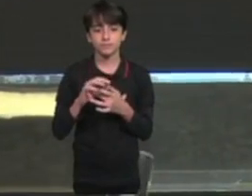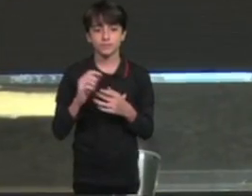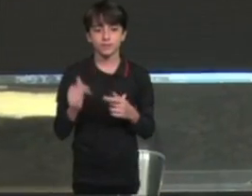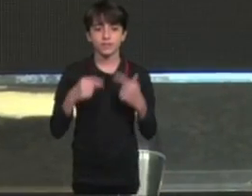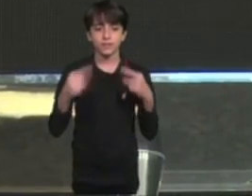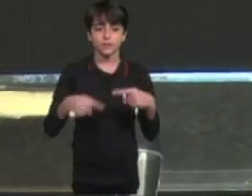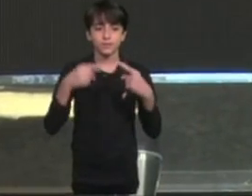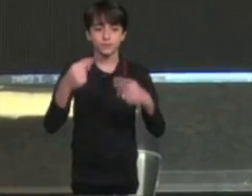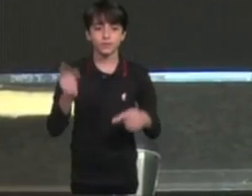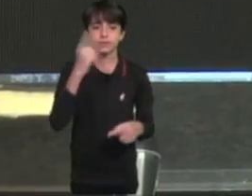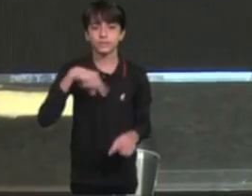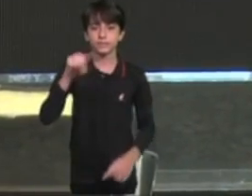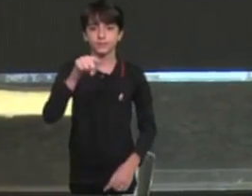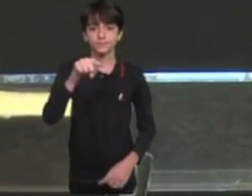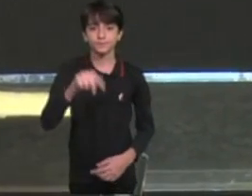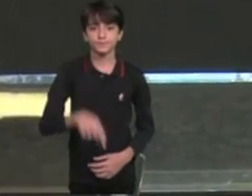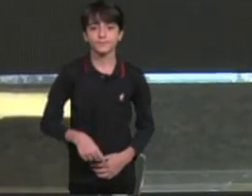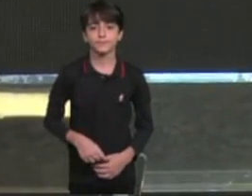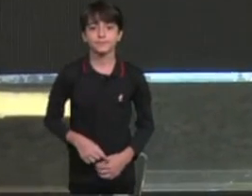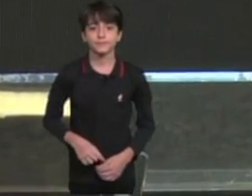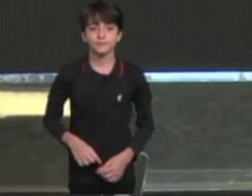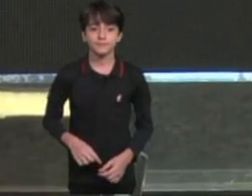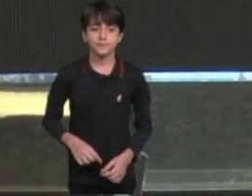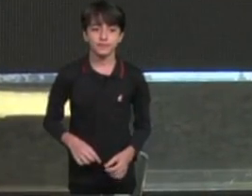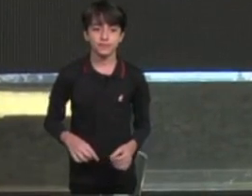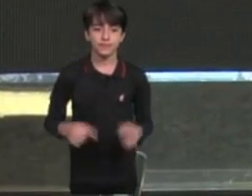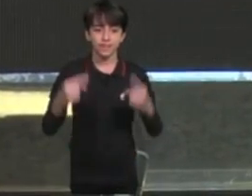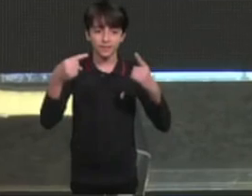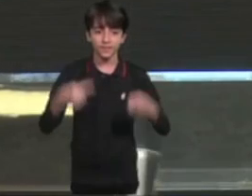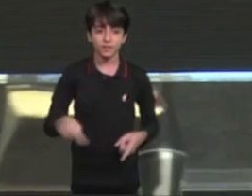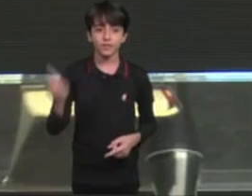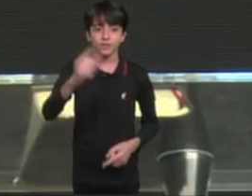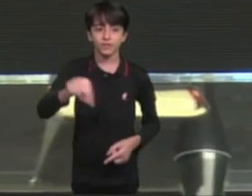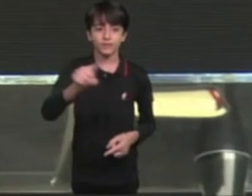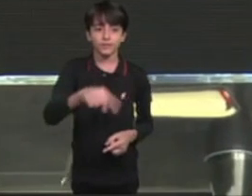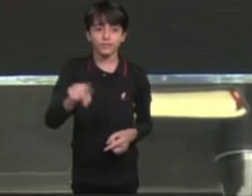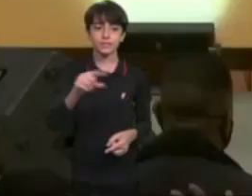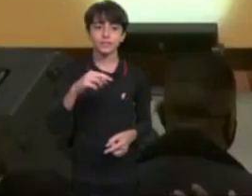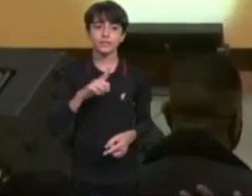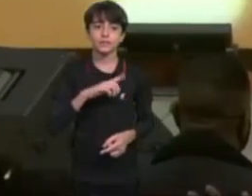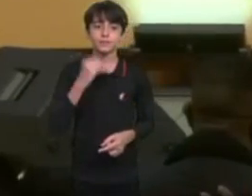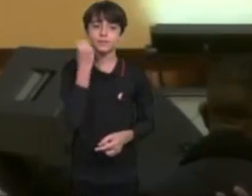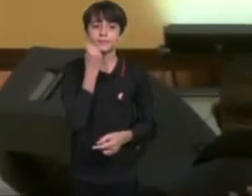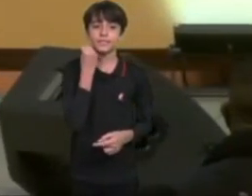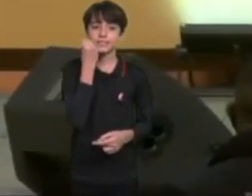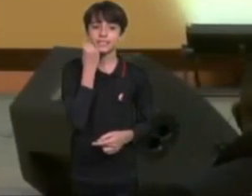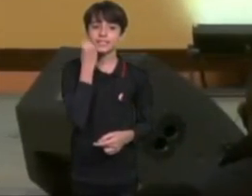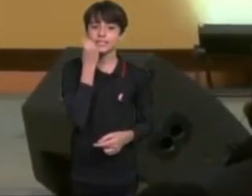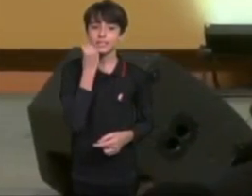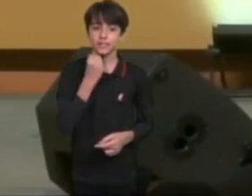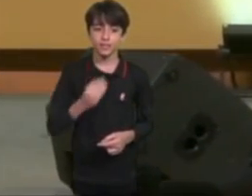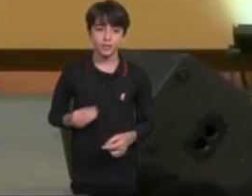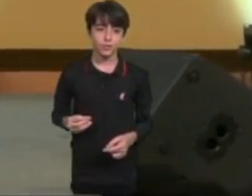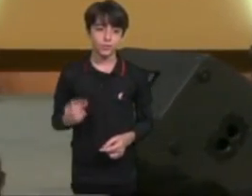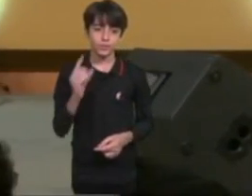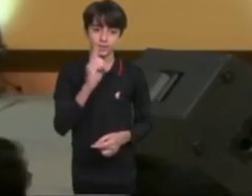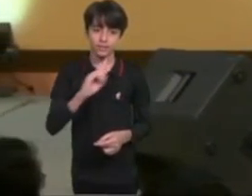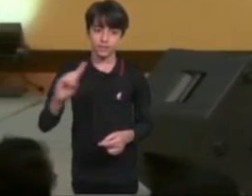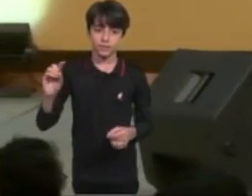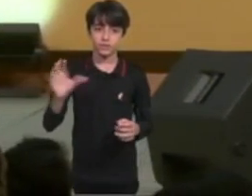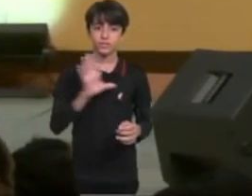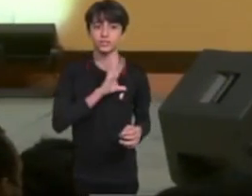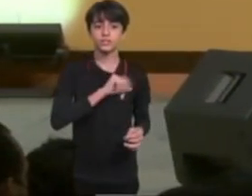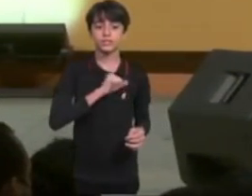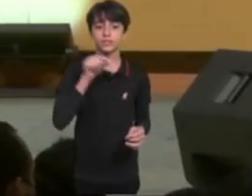você o desafio você até uma experiência com Deus que te ama e quer cuidar de você